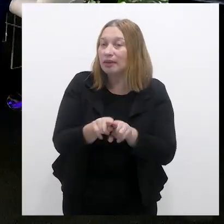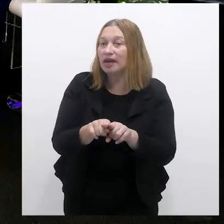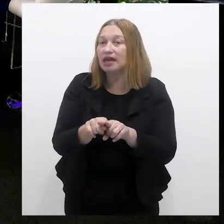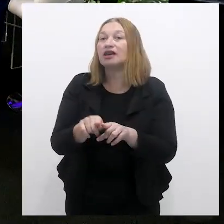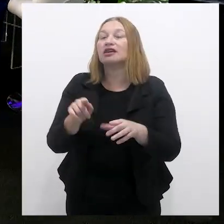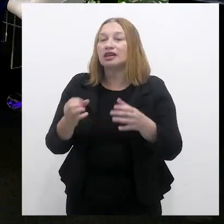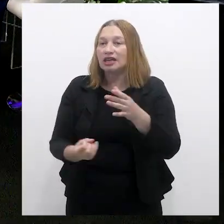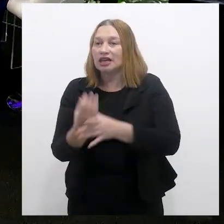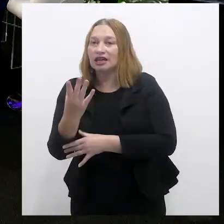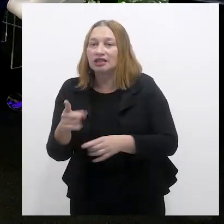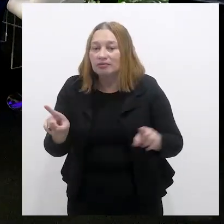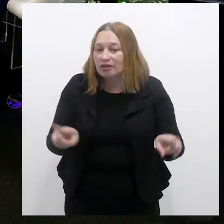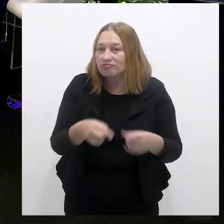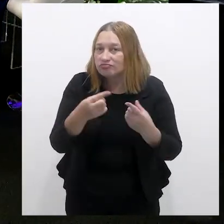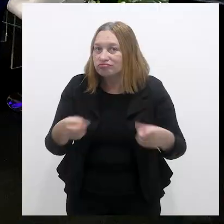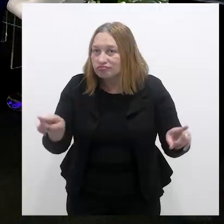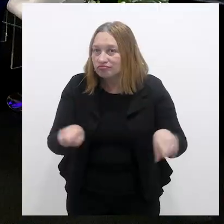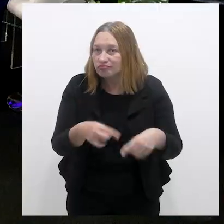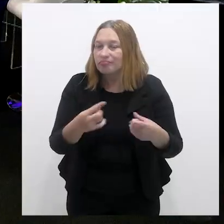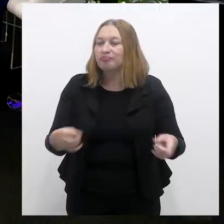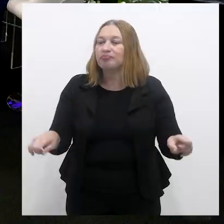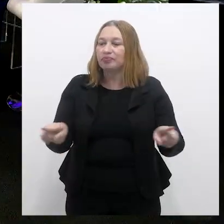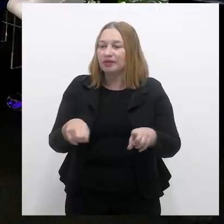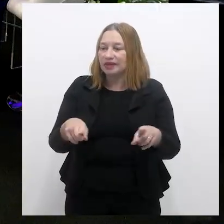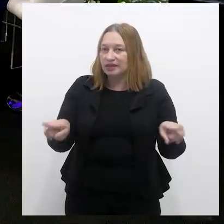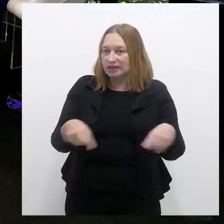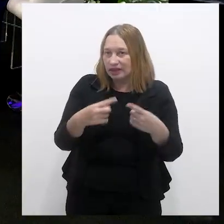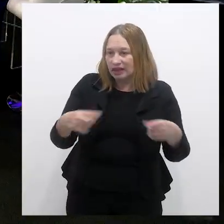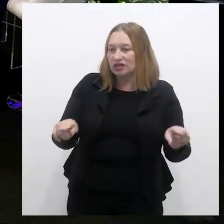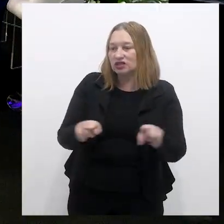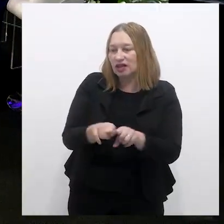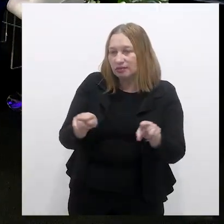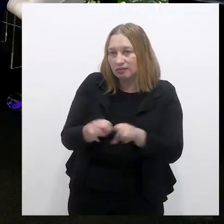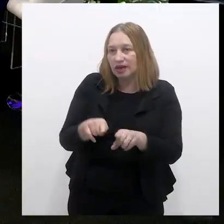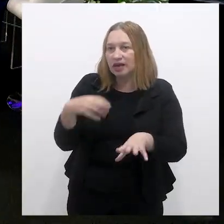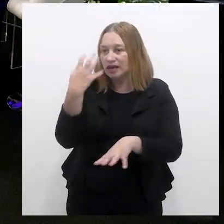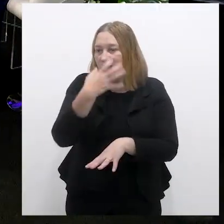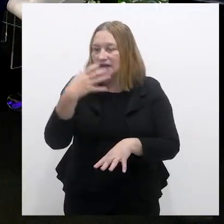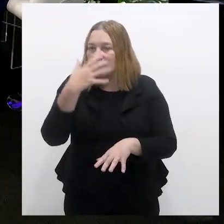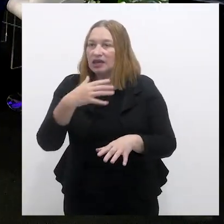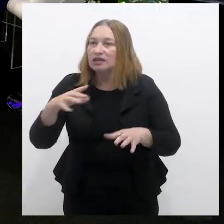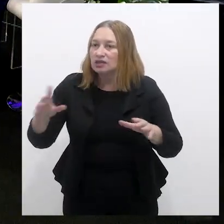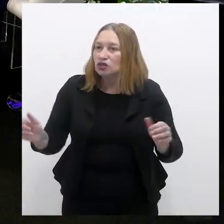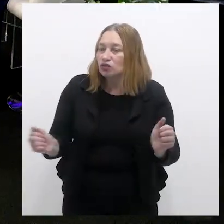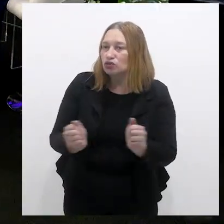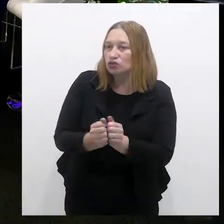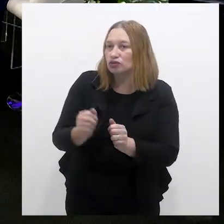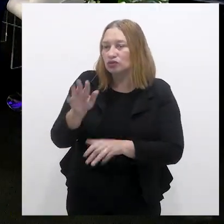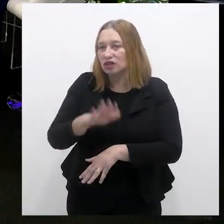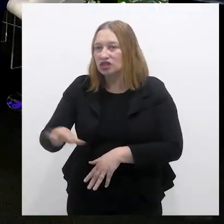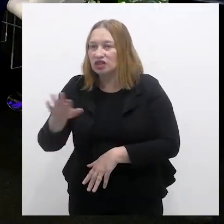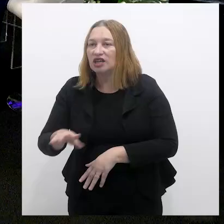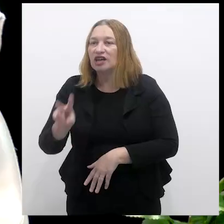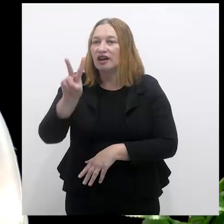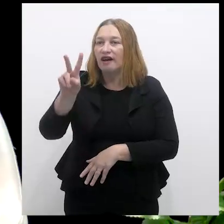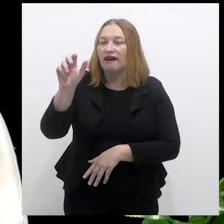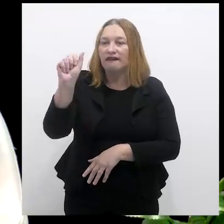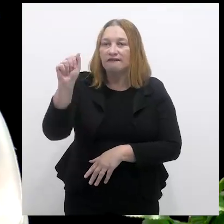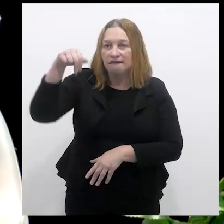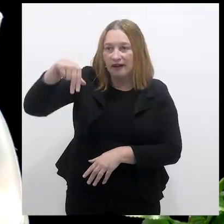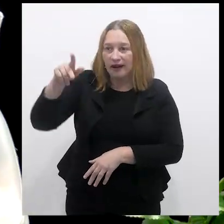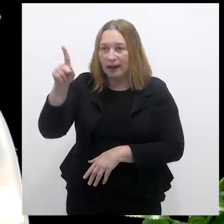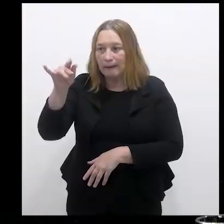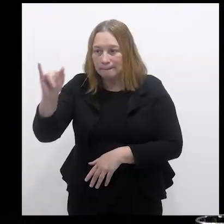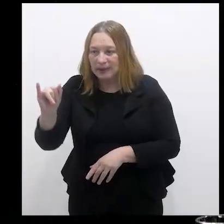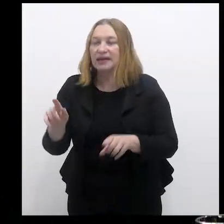muitos musicais também, né? Eu acho que isso de certa forma, vem com você para esse projeto das crianças, né? Você fez Vamp,